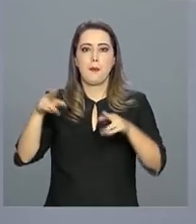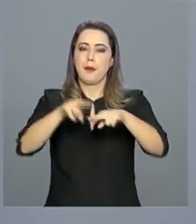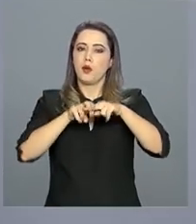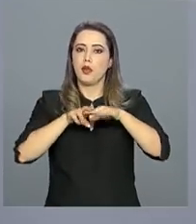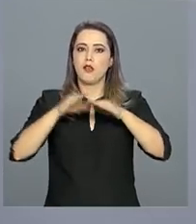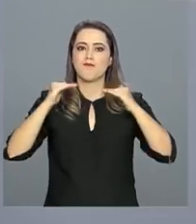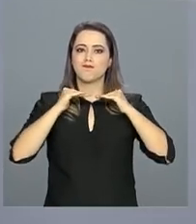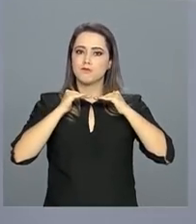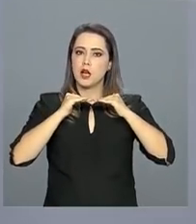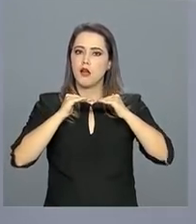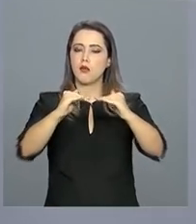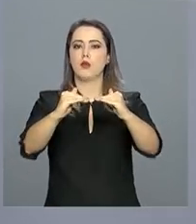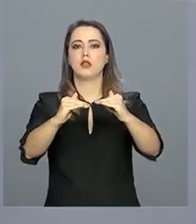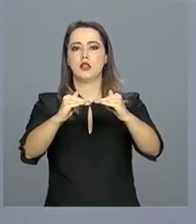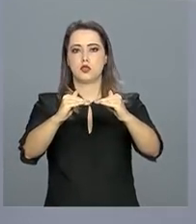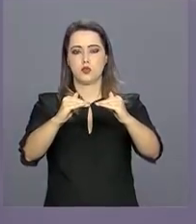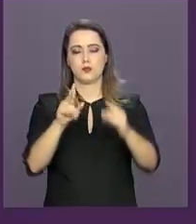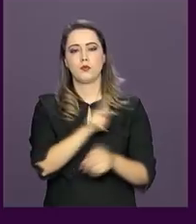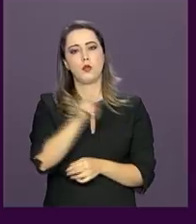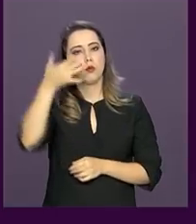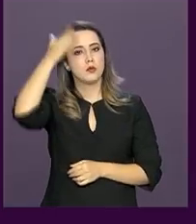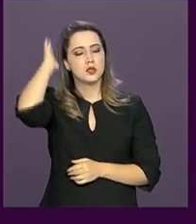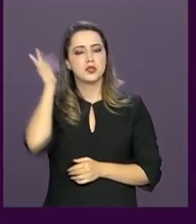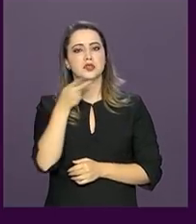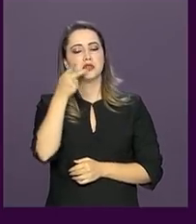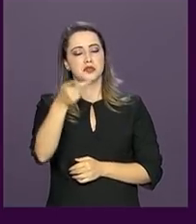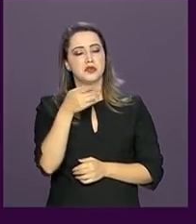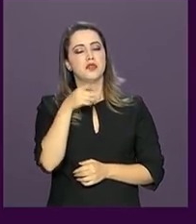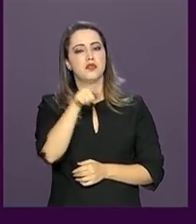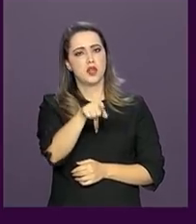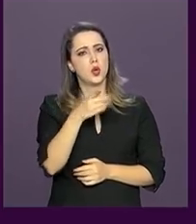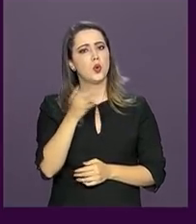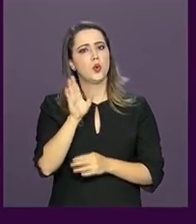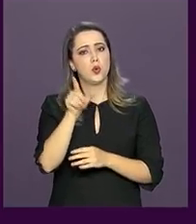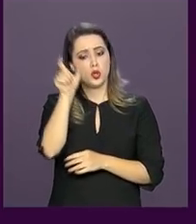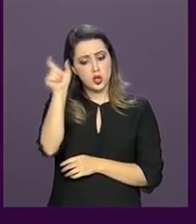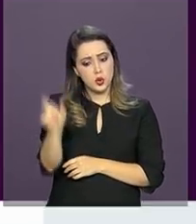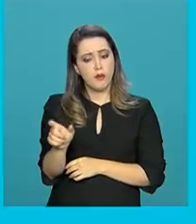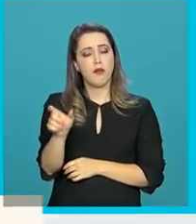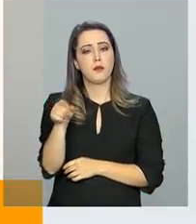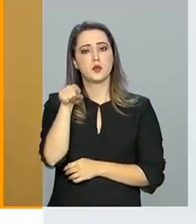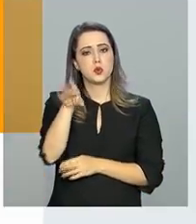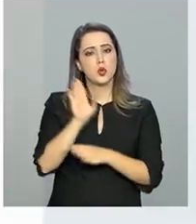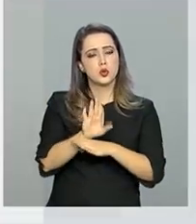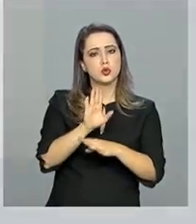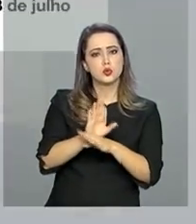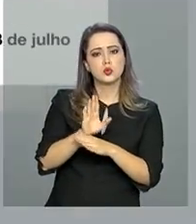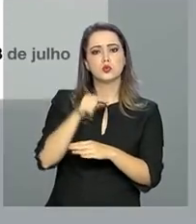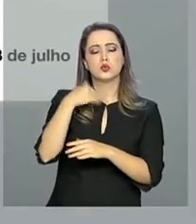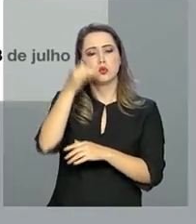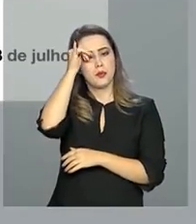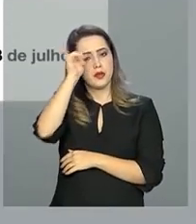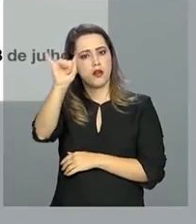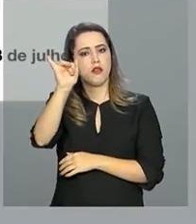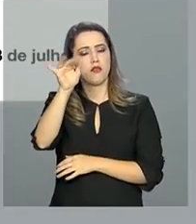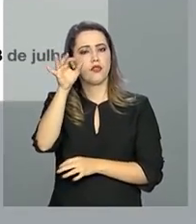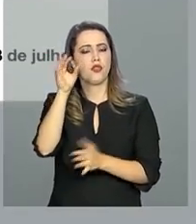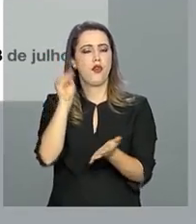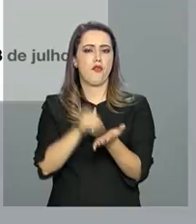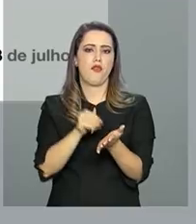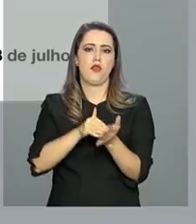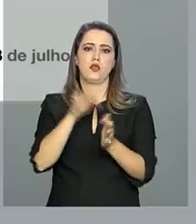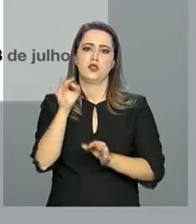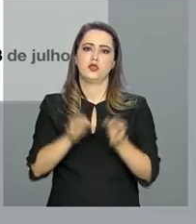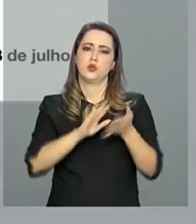em uma rede social e disse que as contribuições dele continuam como exemplo para nortear o combate à injustiça à intolerância